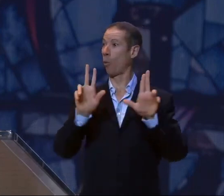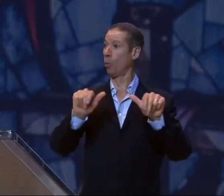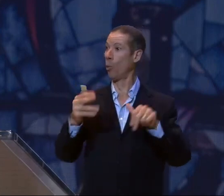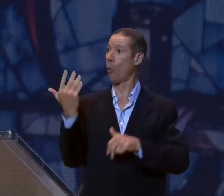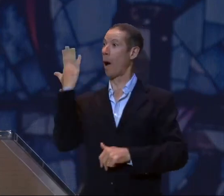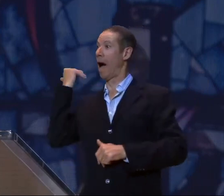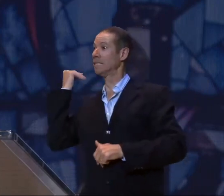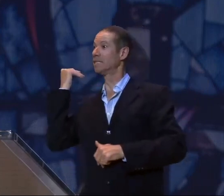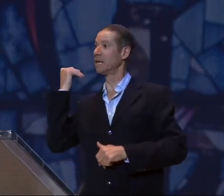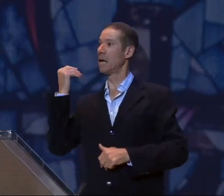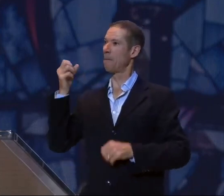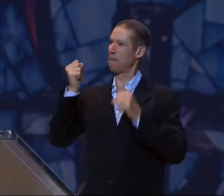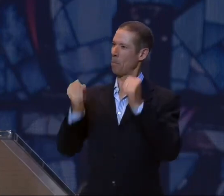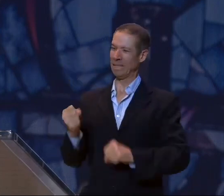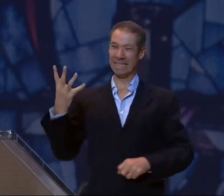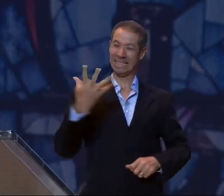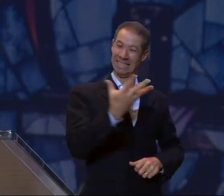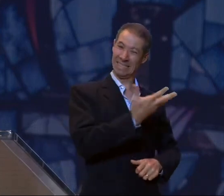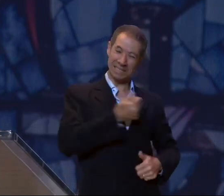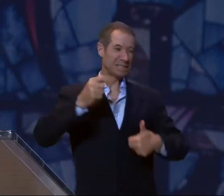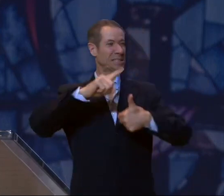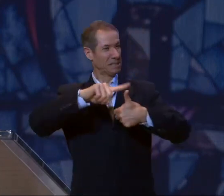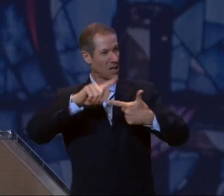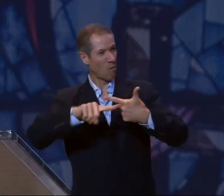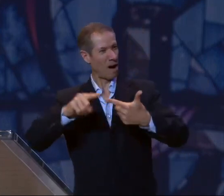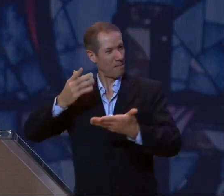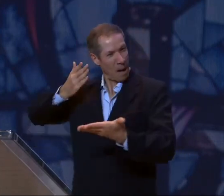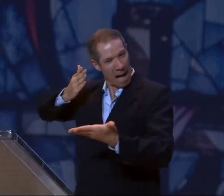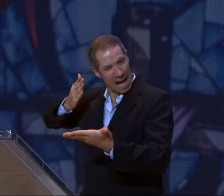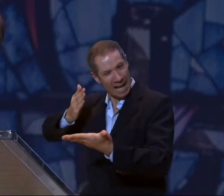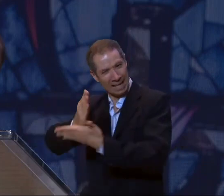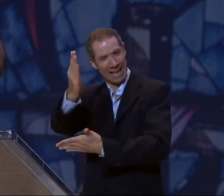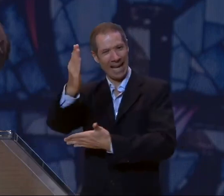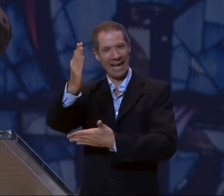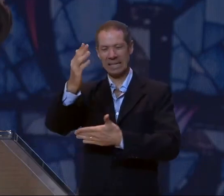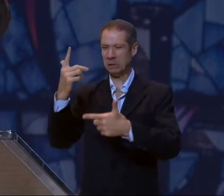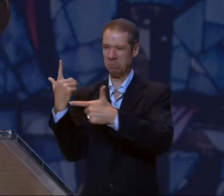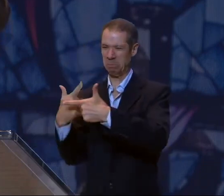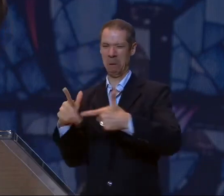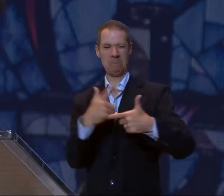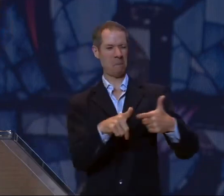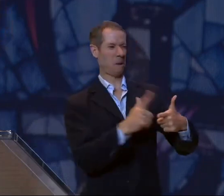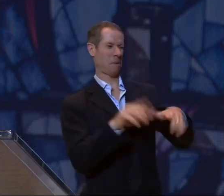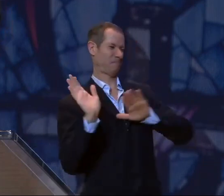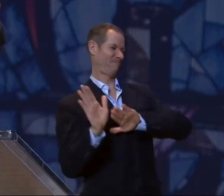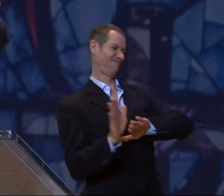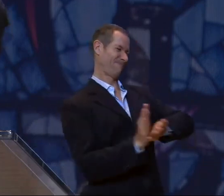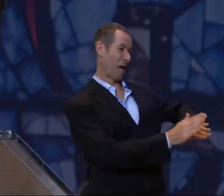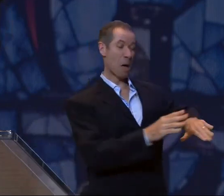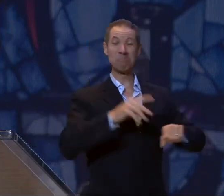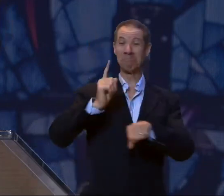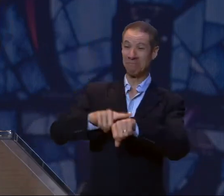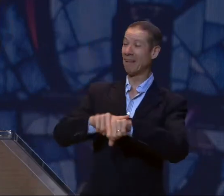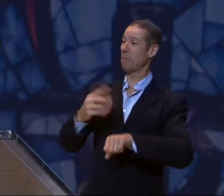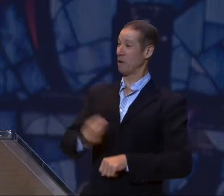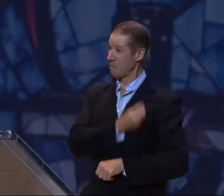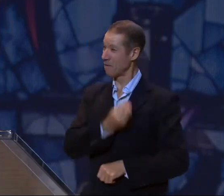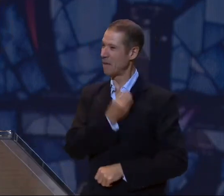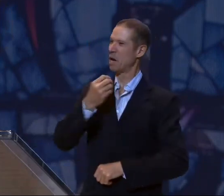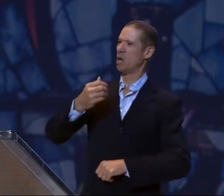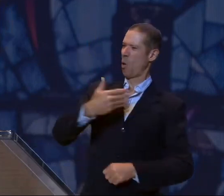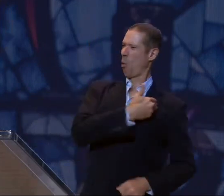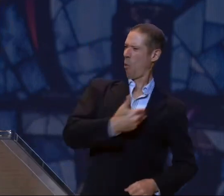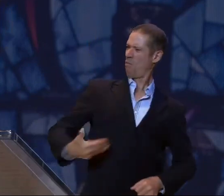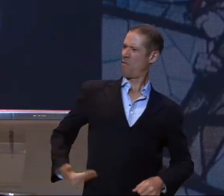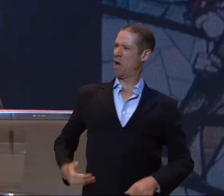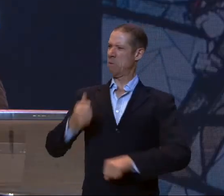salvar. O poder do Evangelho vai além das circunstâncias, do tempo que vivemos, dos governos,